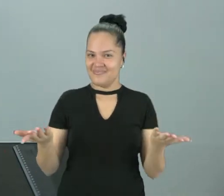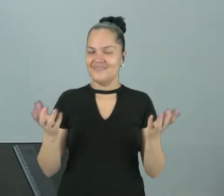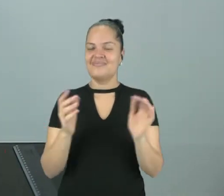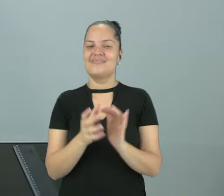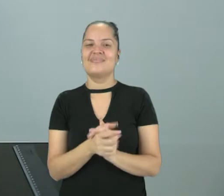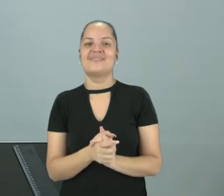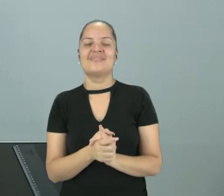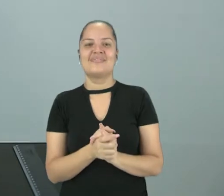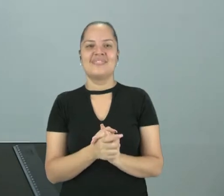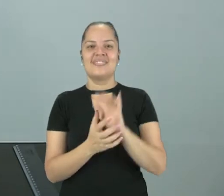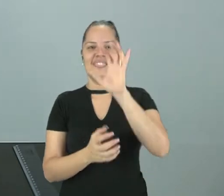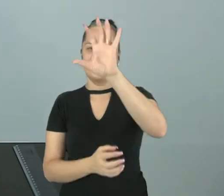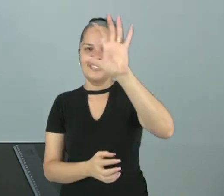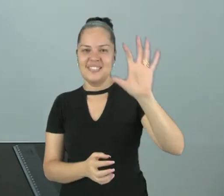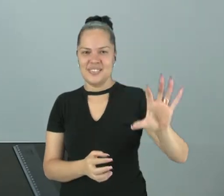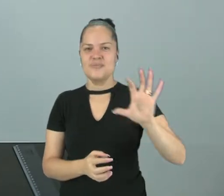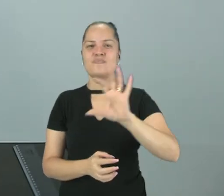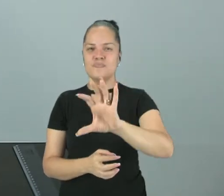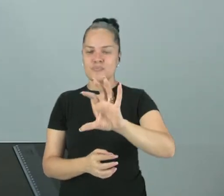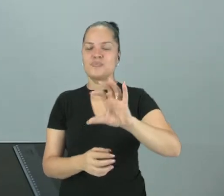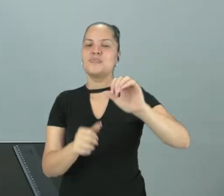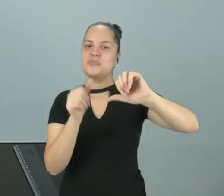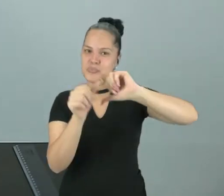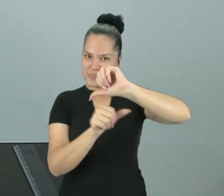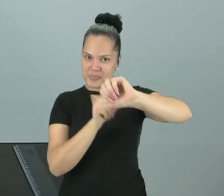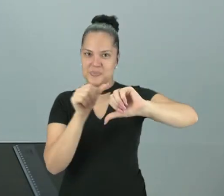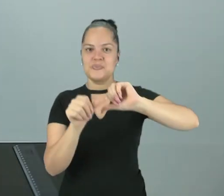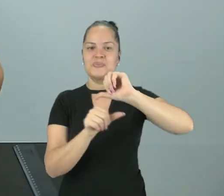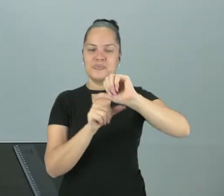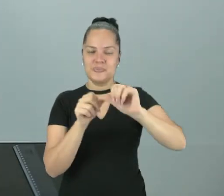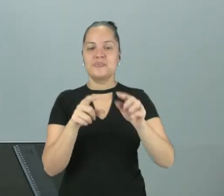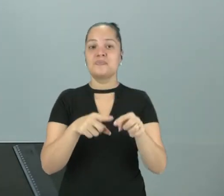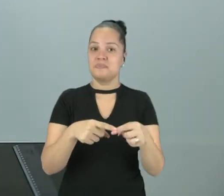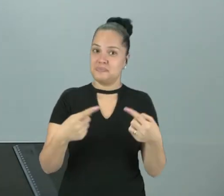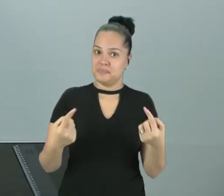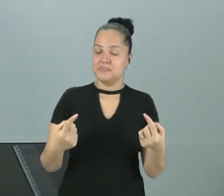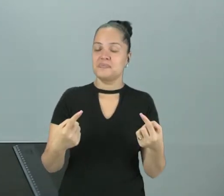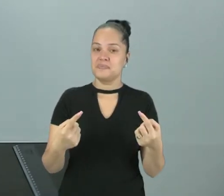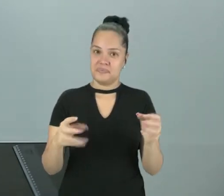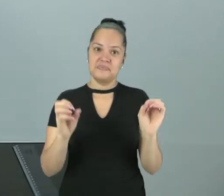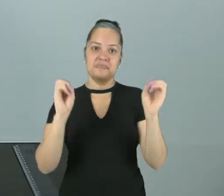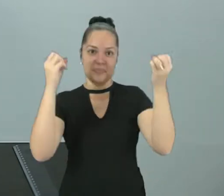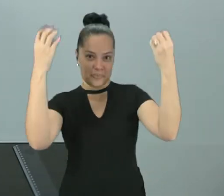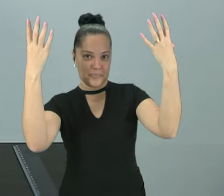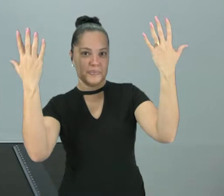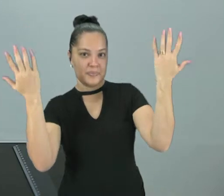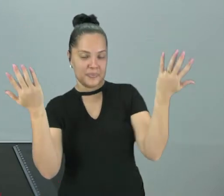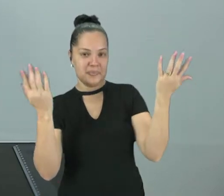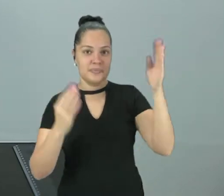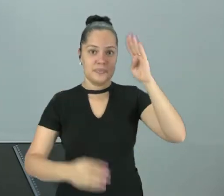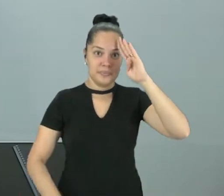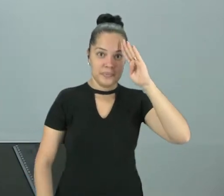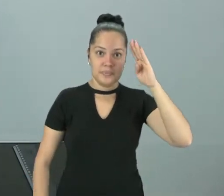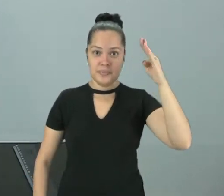e algumas regiões mudam um pouco algumas coisas mas principalmente